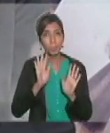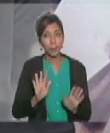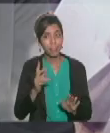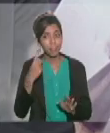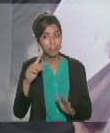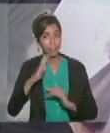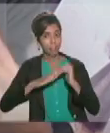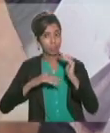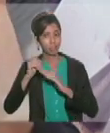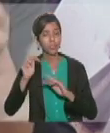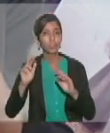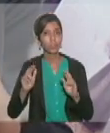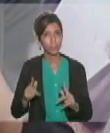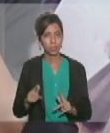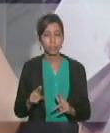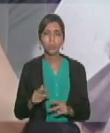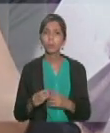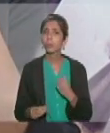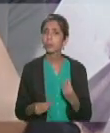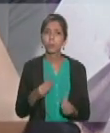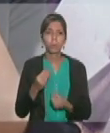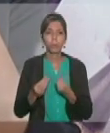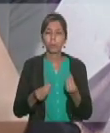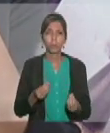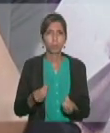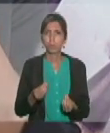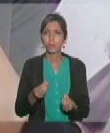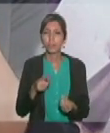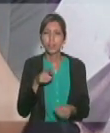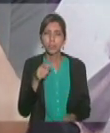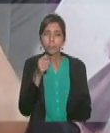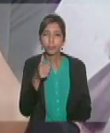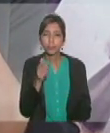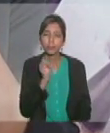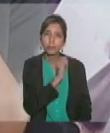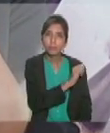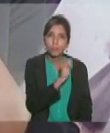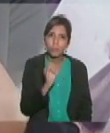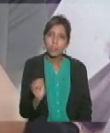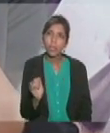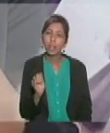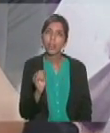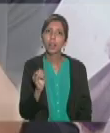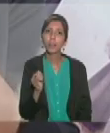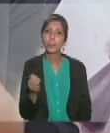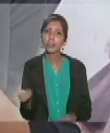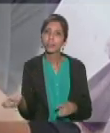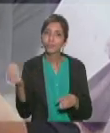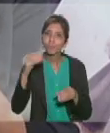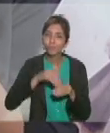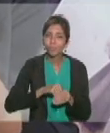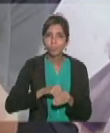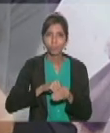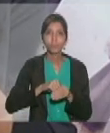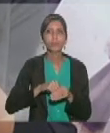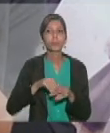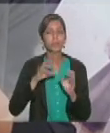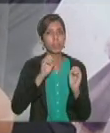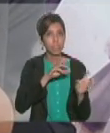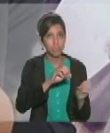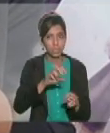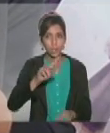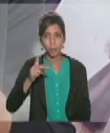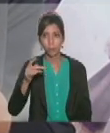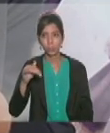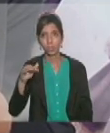função diferente. Como é que é, gente? Quais as dicas que vocês dão para inserir, para introduzir